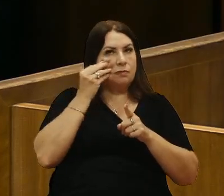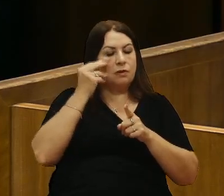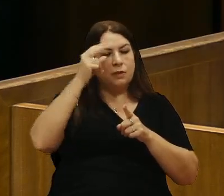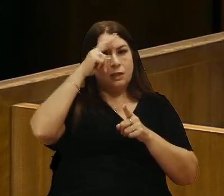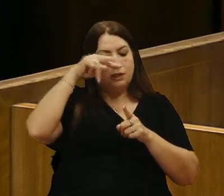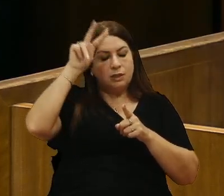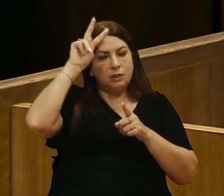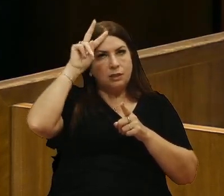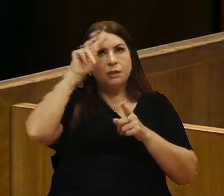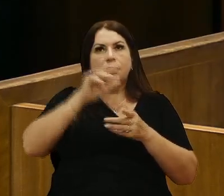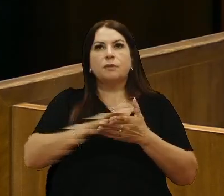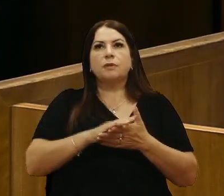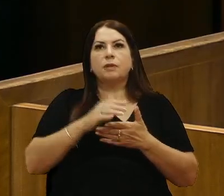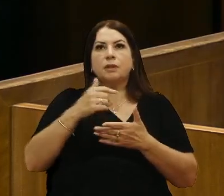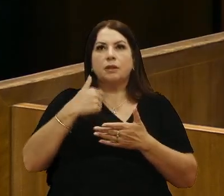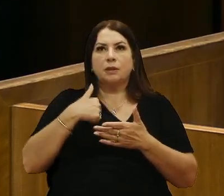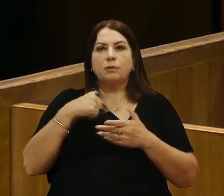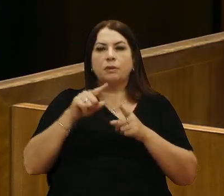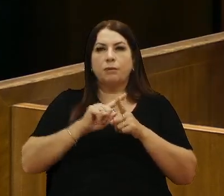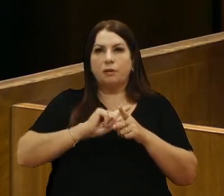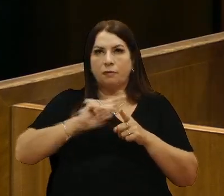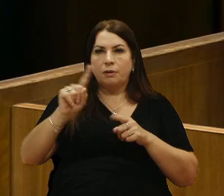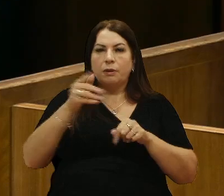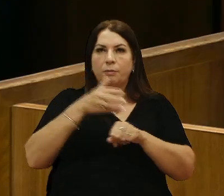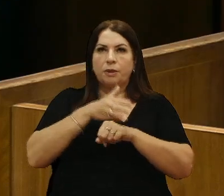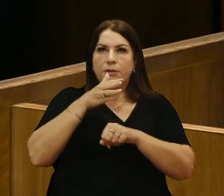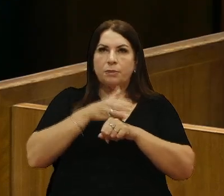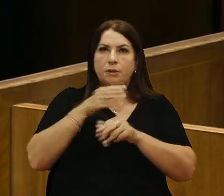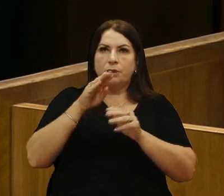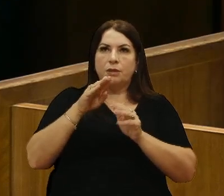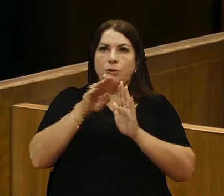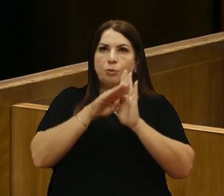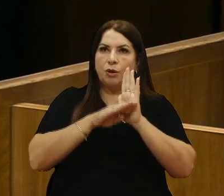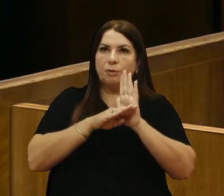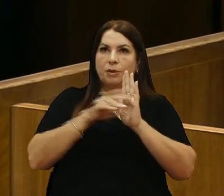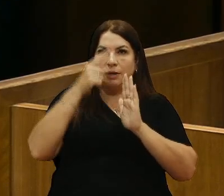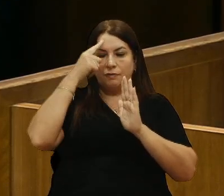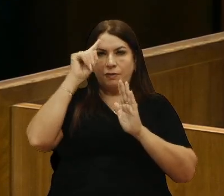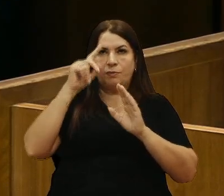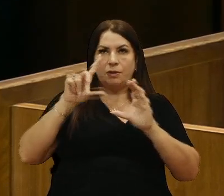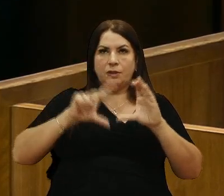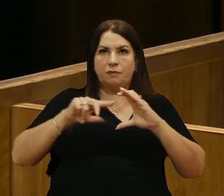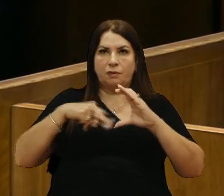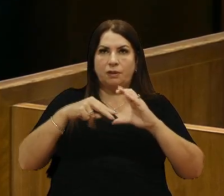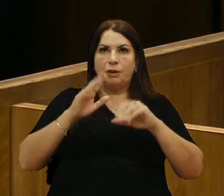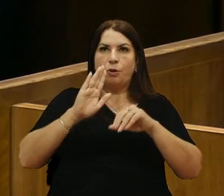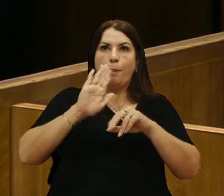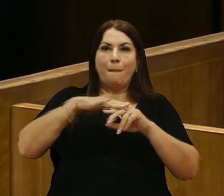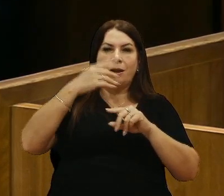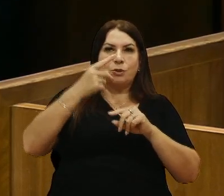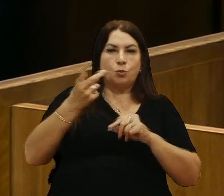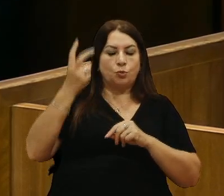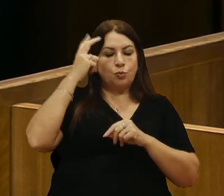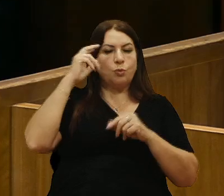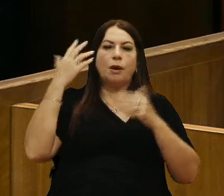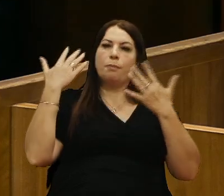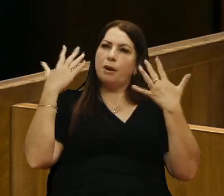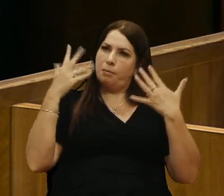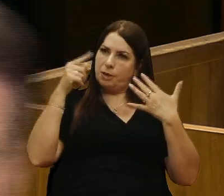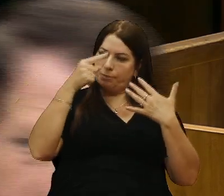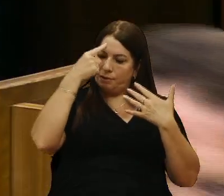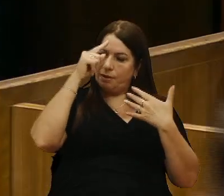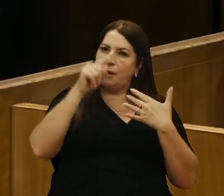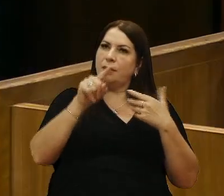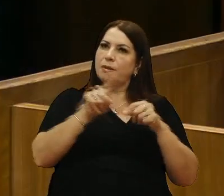da Rosa, eu também estive lá, participamos de um programa de iniciativa da TV Câmara, o Mais Cultura. Parabéns pela iniciativa,